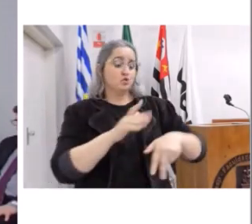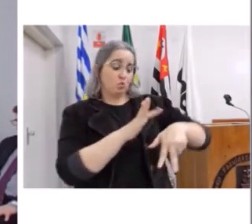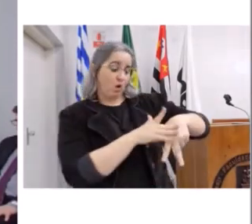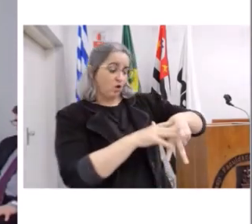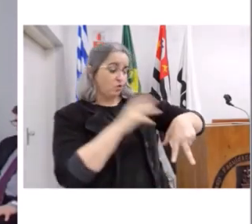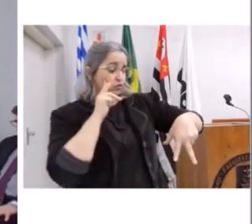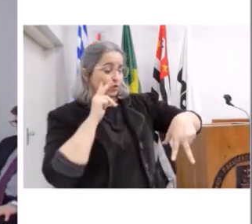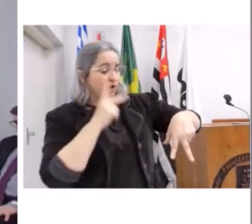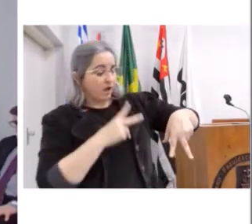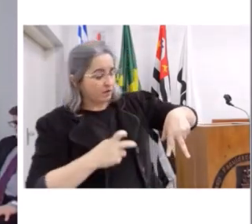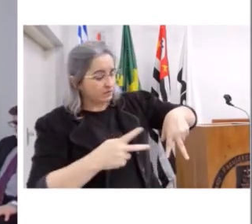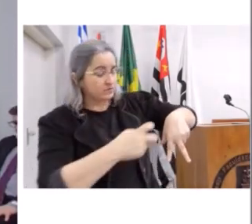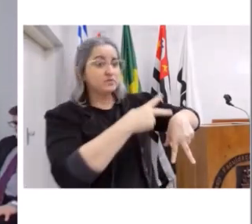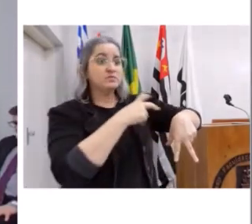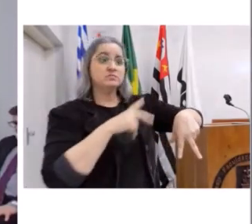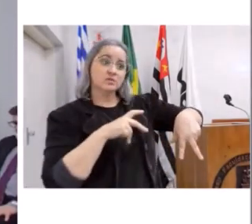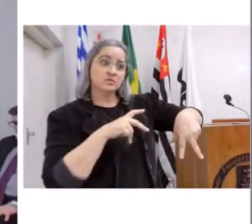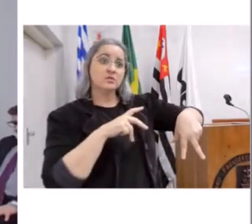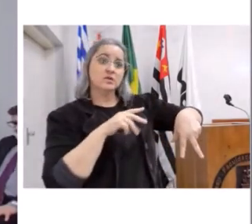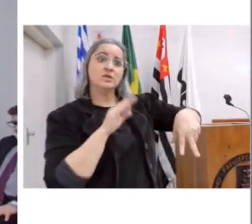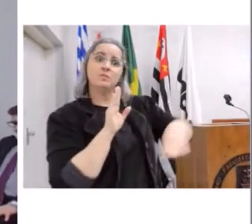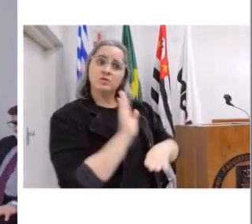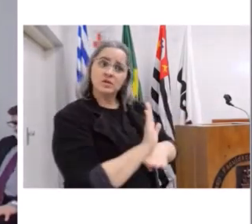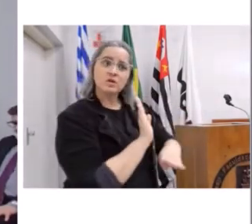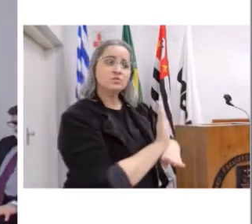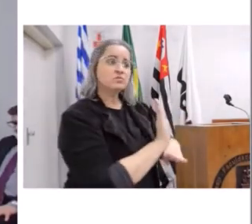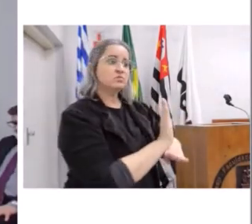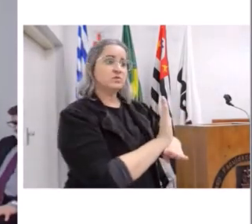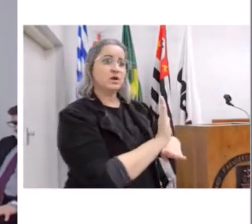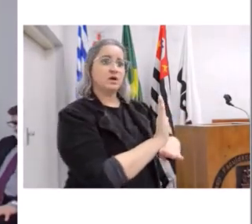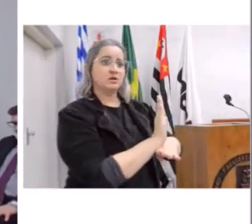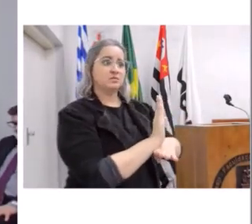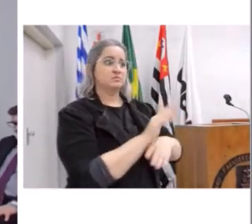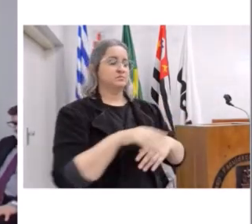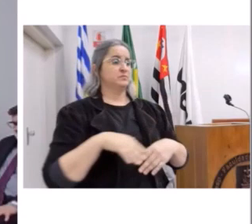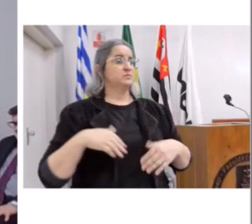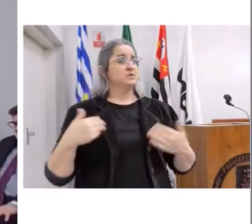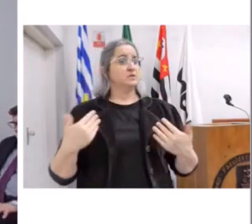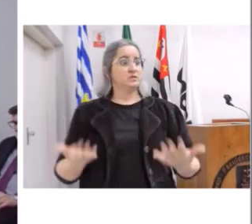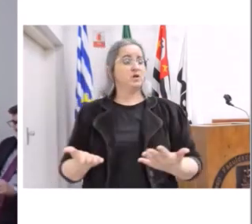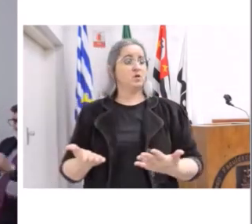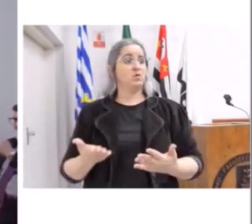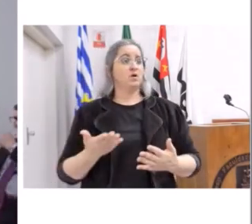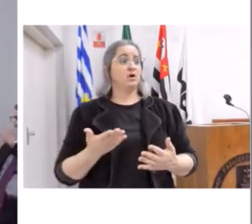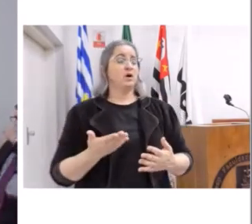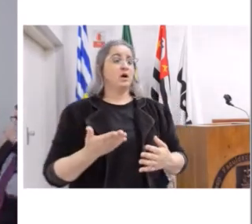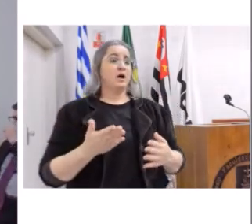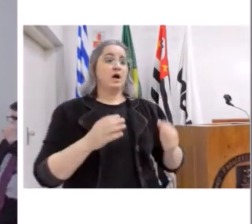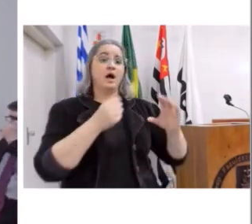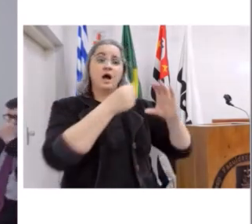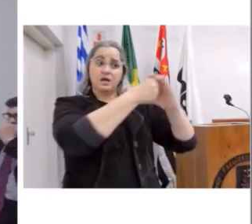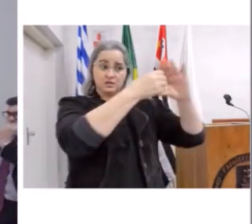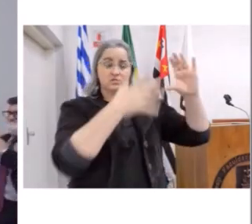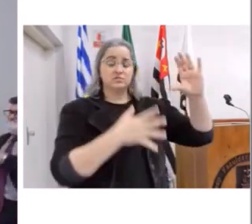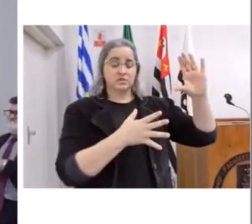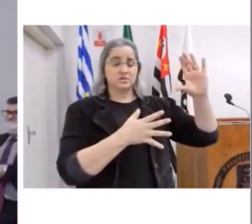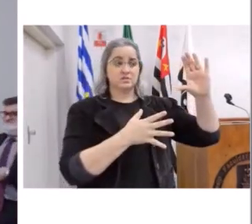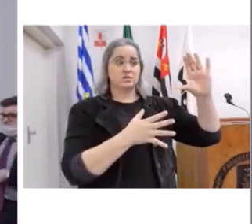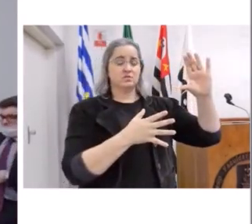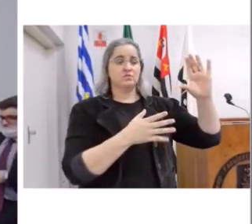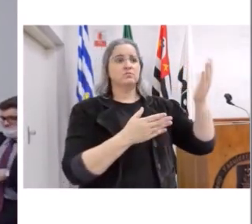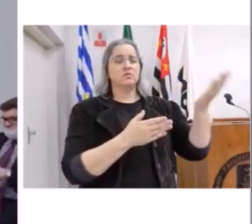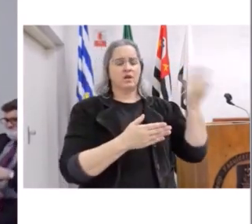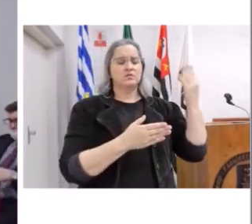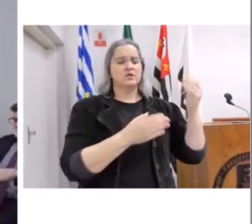né? Com essas diversas complexidades que a gente vai estar falando. A classificação que eu vou estar colocando, gente, nós publicamos